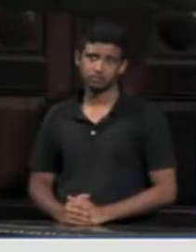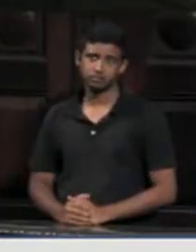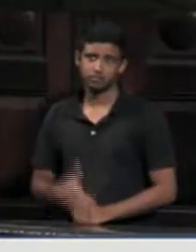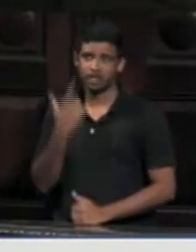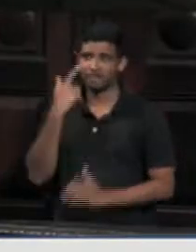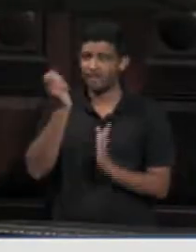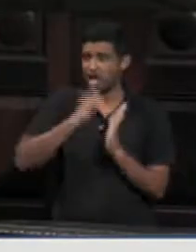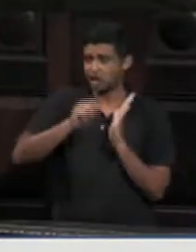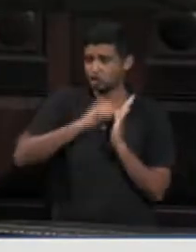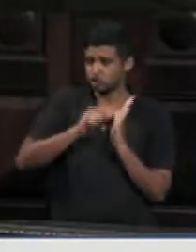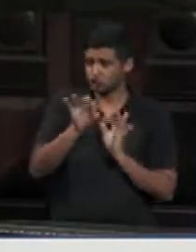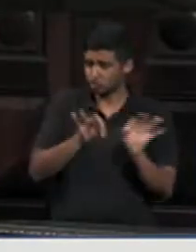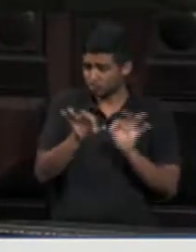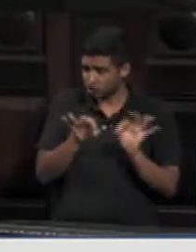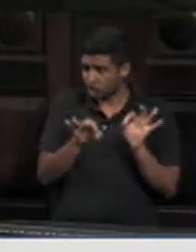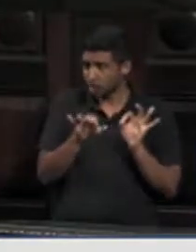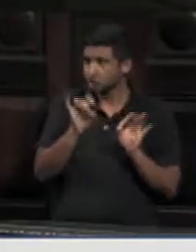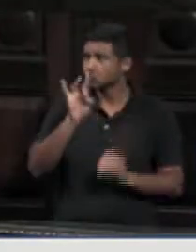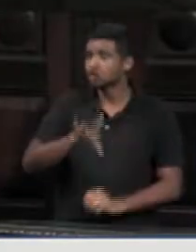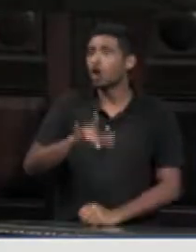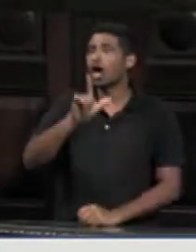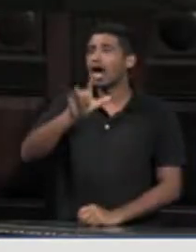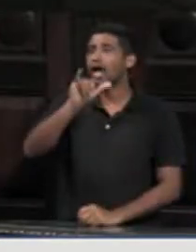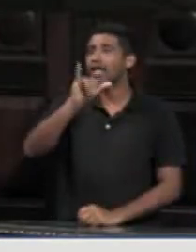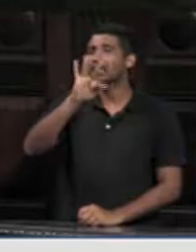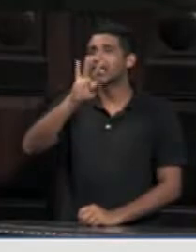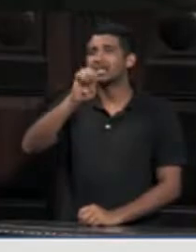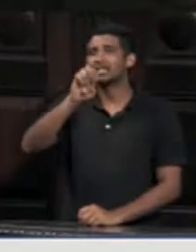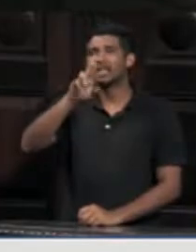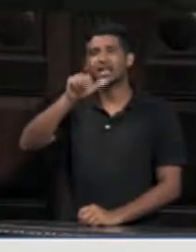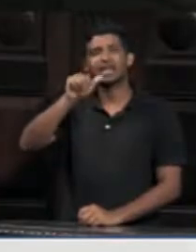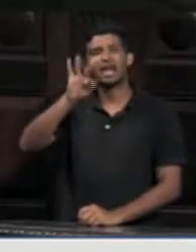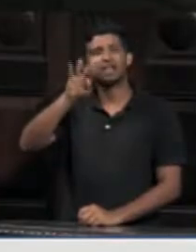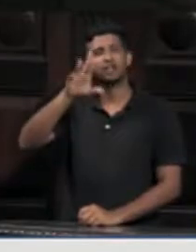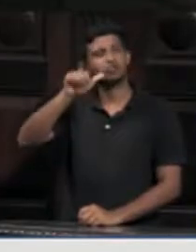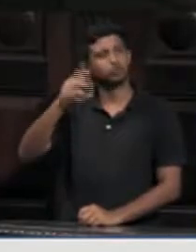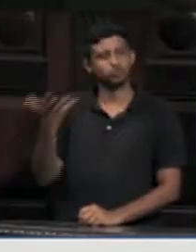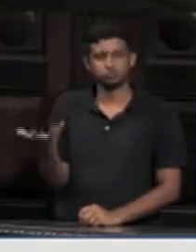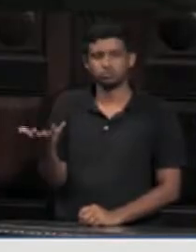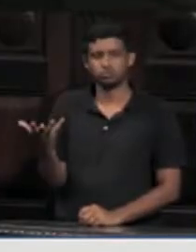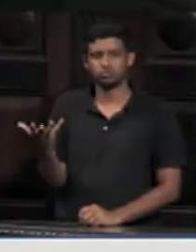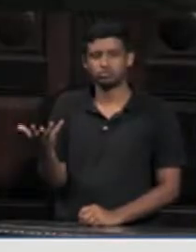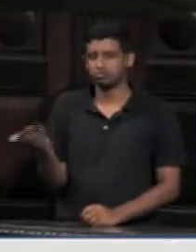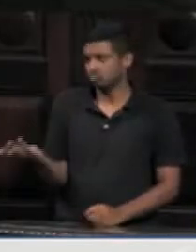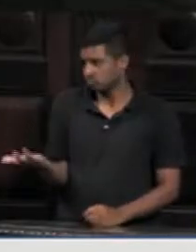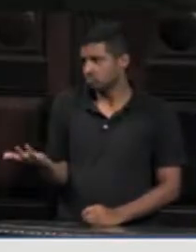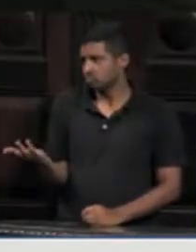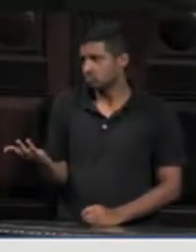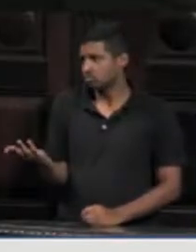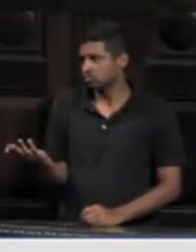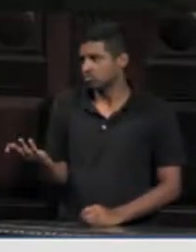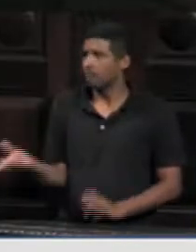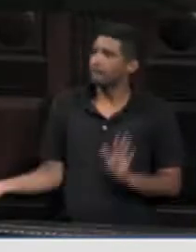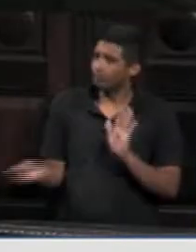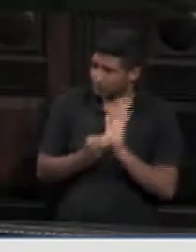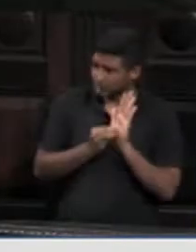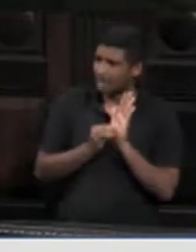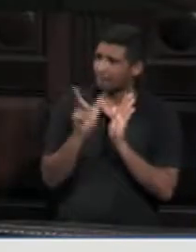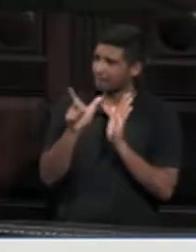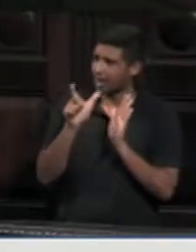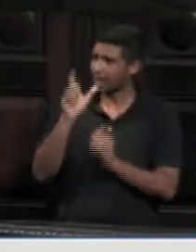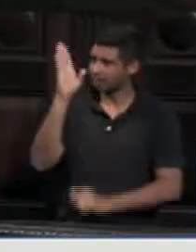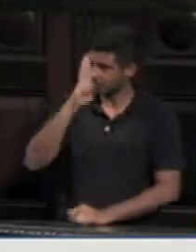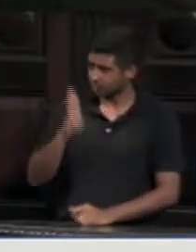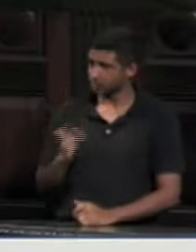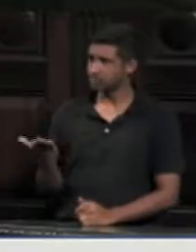só literatura. Aí eu vou fazer uma versão, uma tradução. Eu quero que